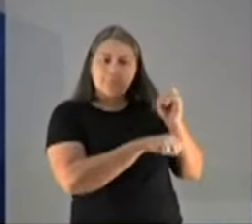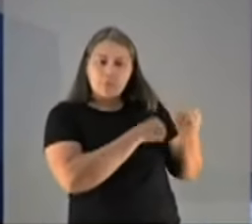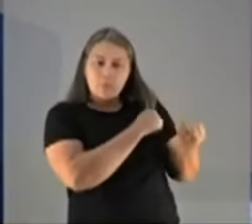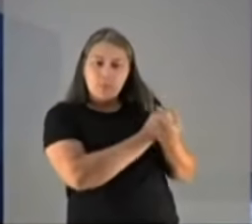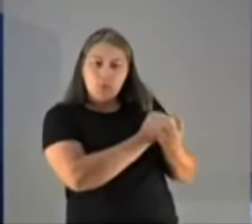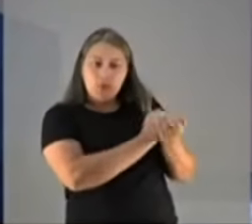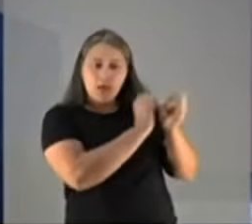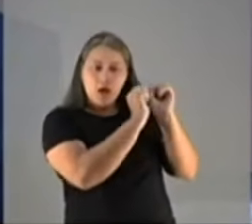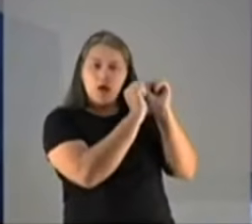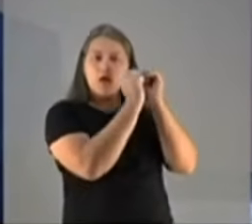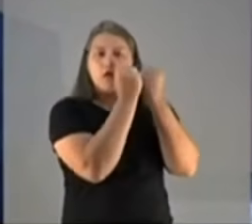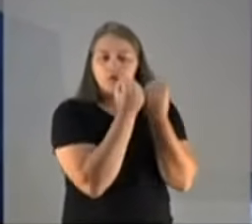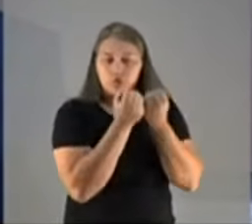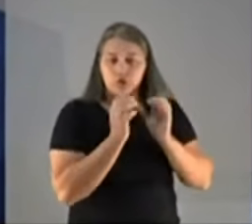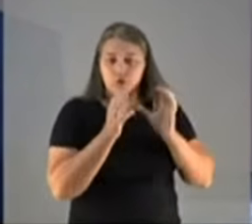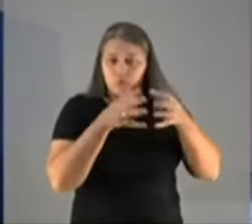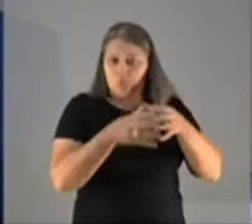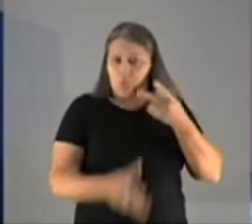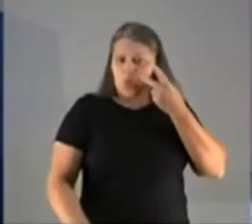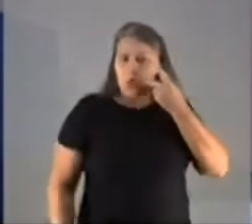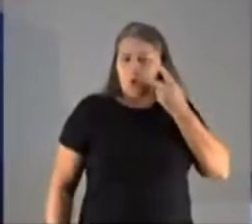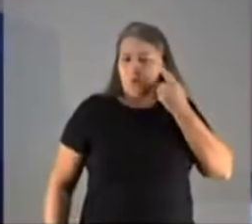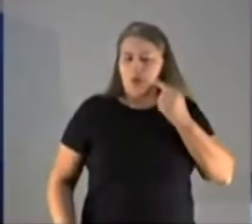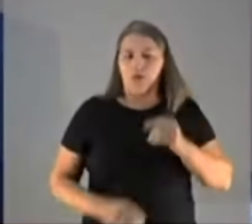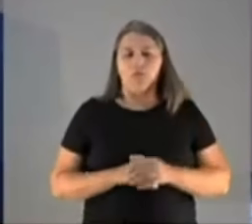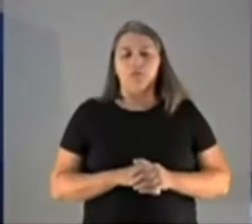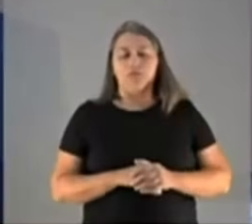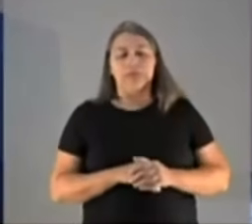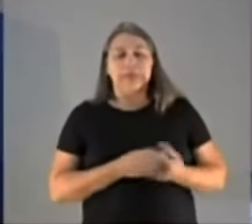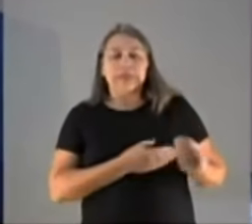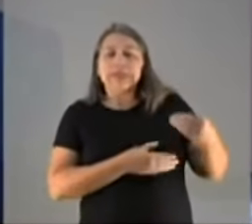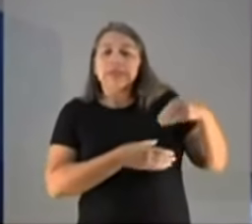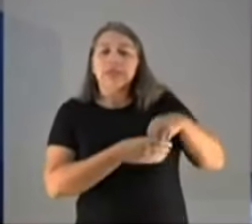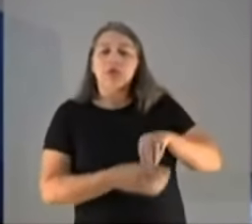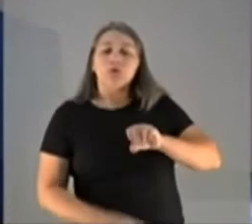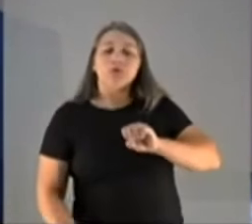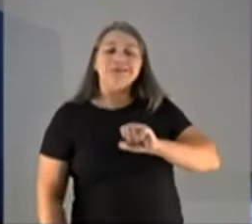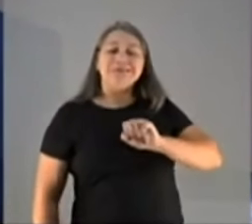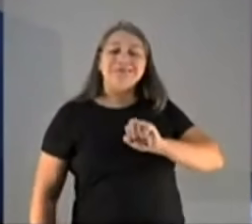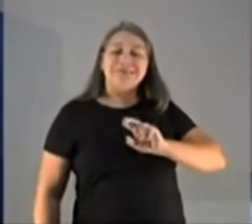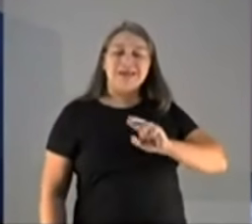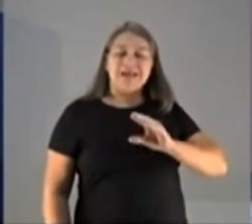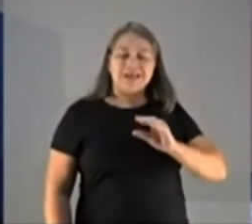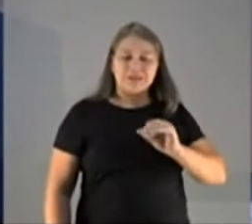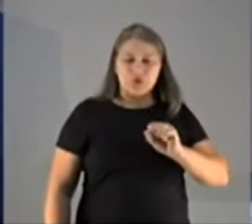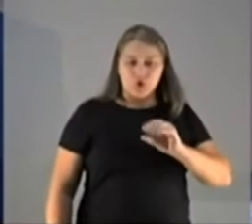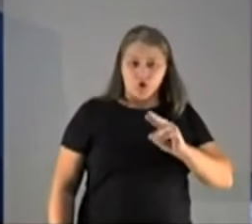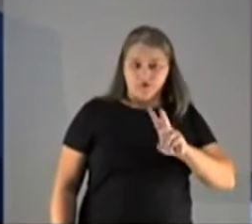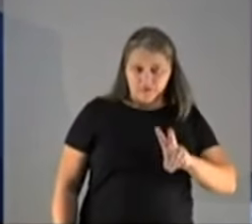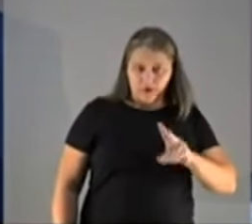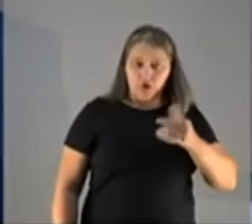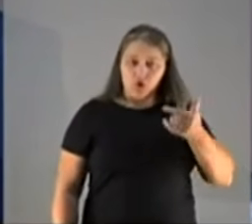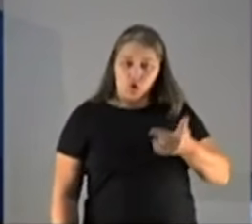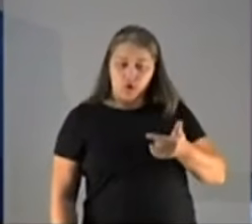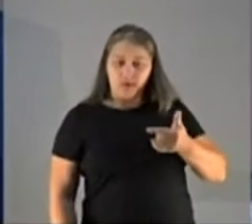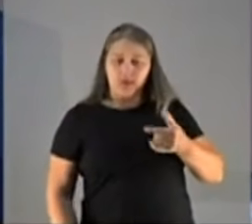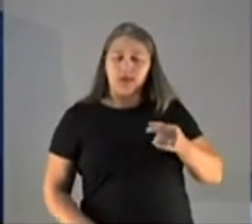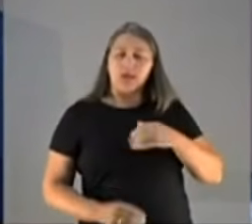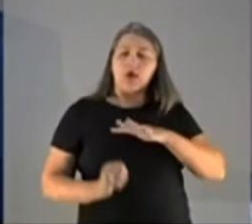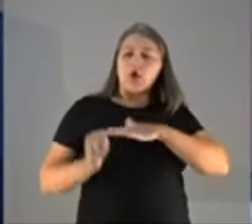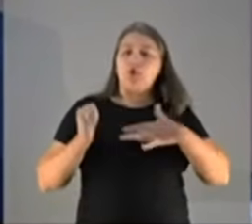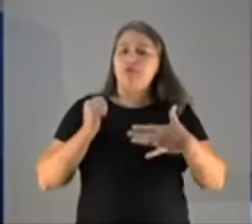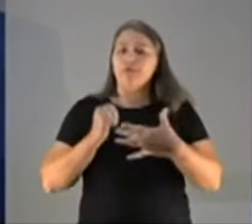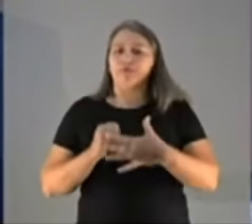natural dentro do SARS-CoV-2 e da doença COVID-19 é impossível